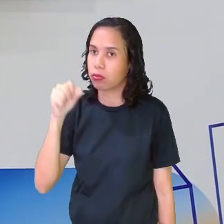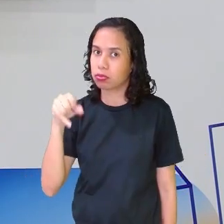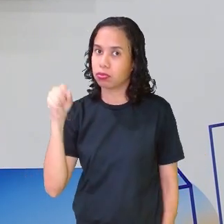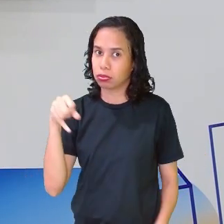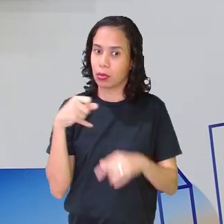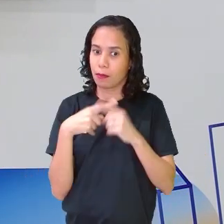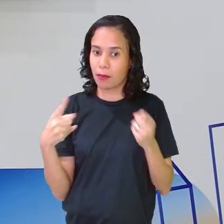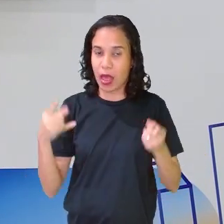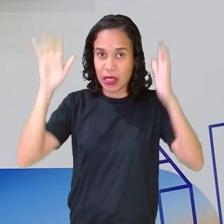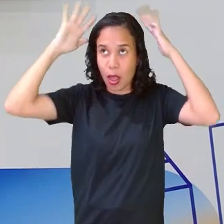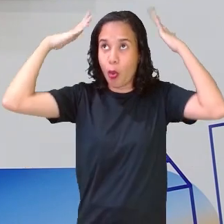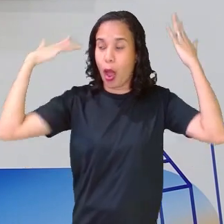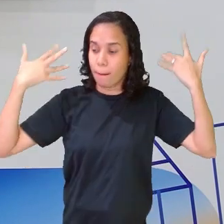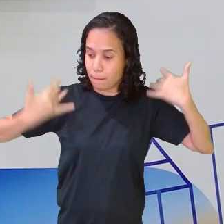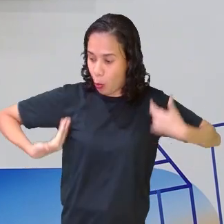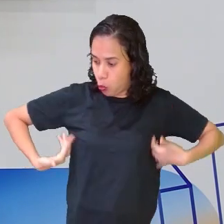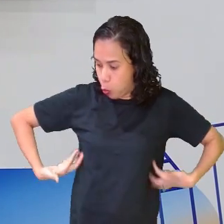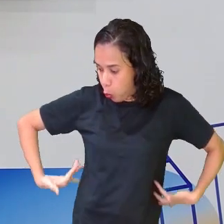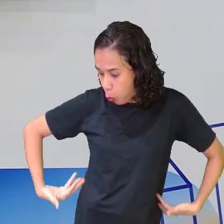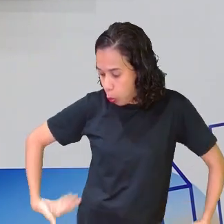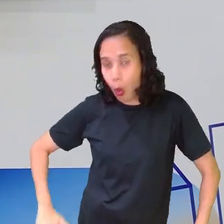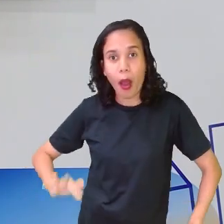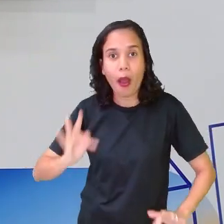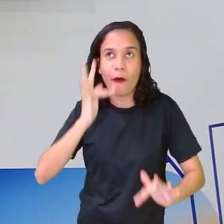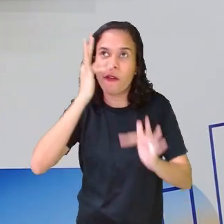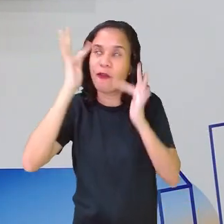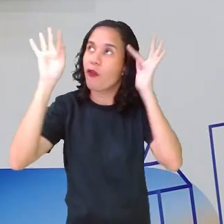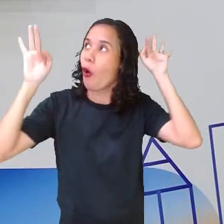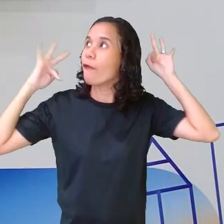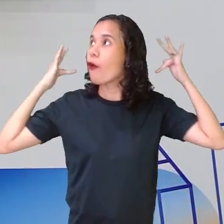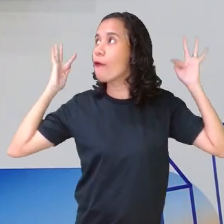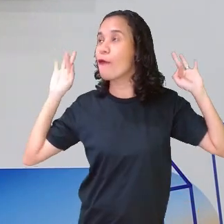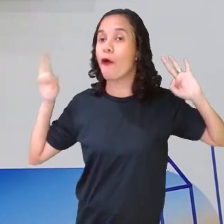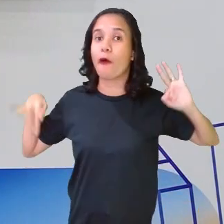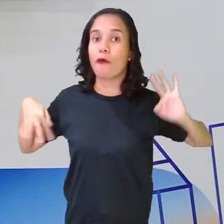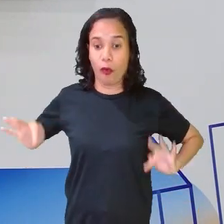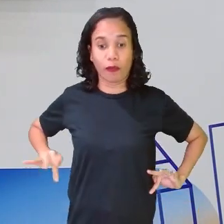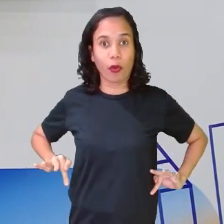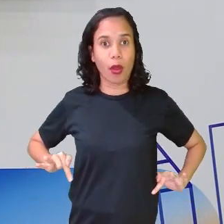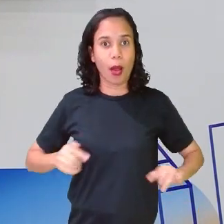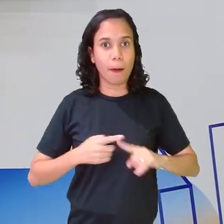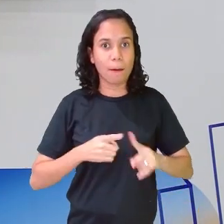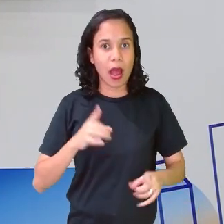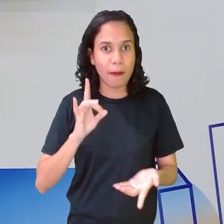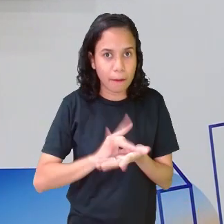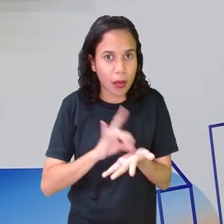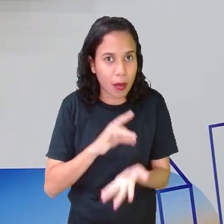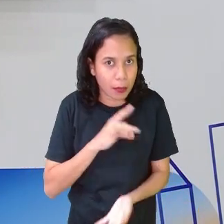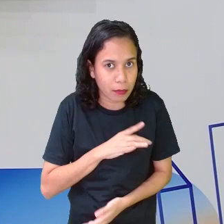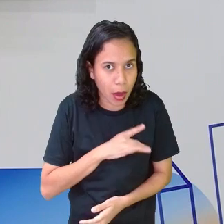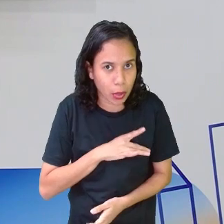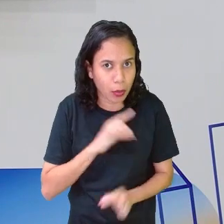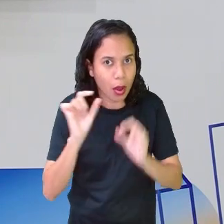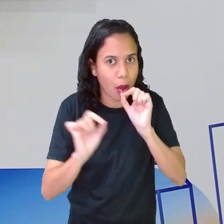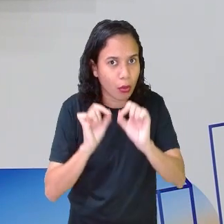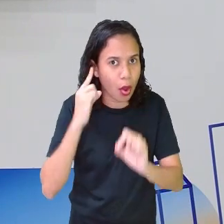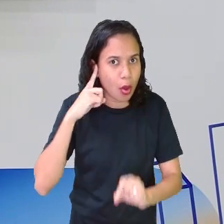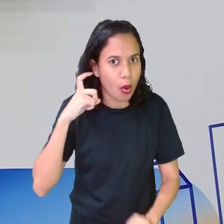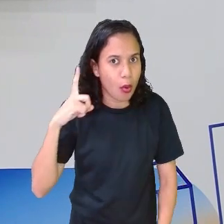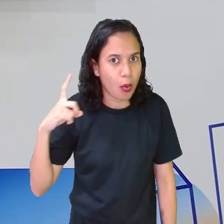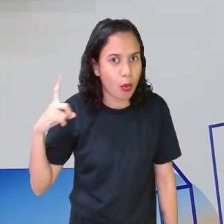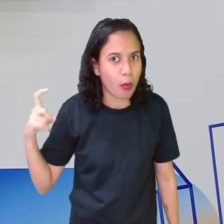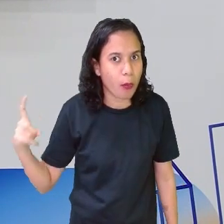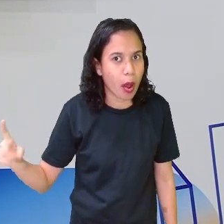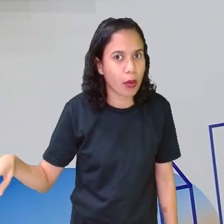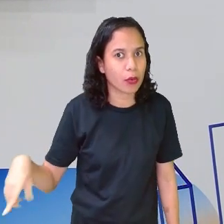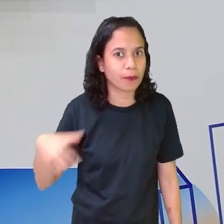sabe? Cabelo longo, flores no cabelo. Mas o que mais assusta é esse assovio mais forte